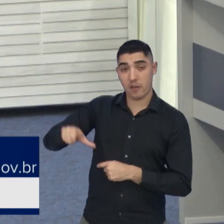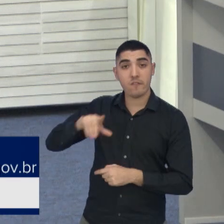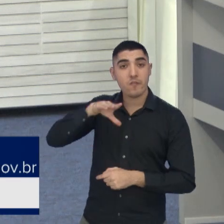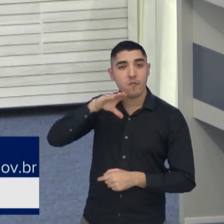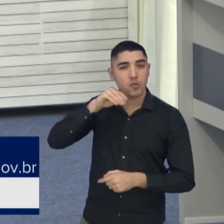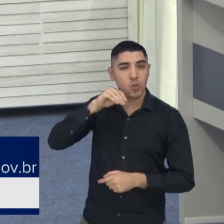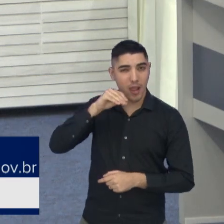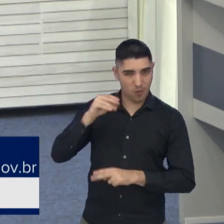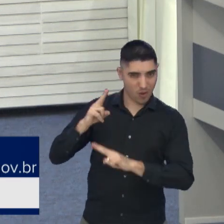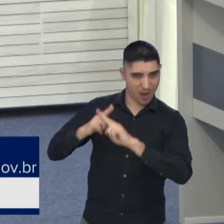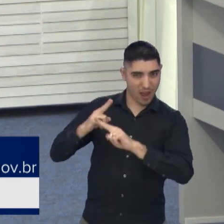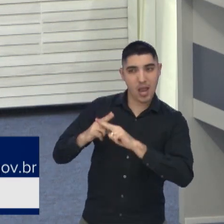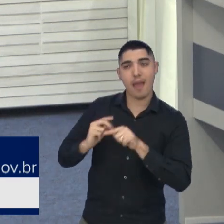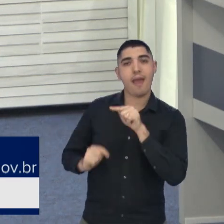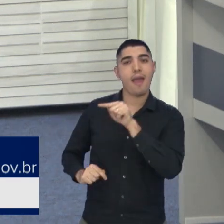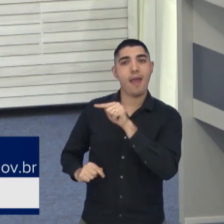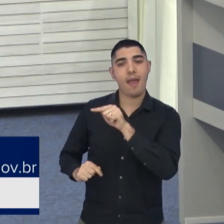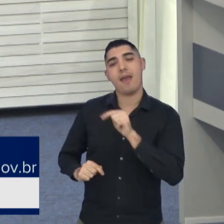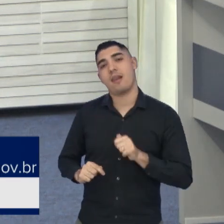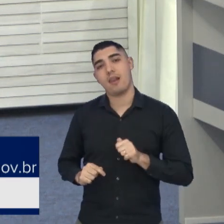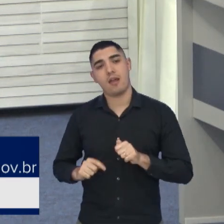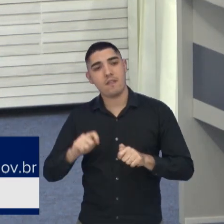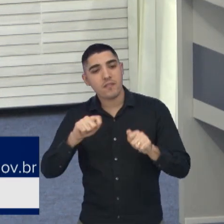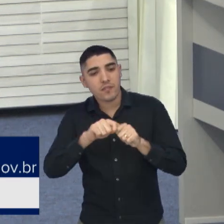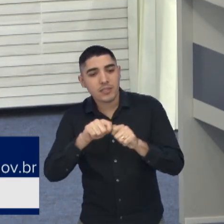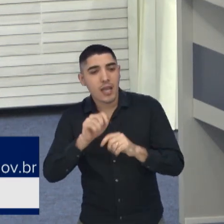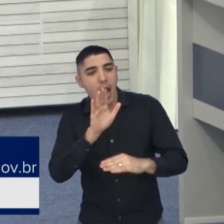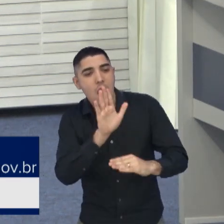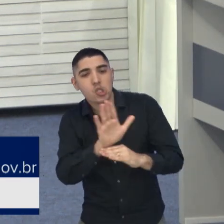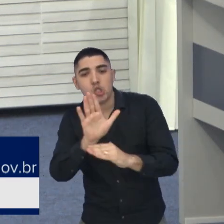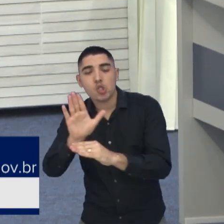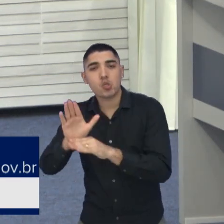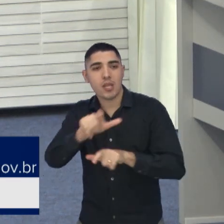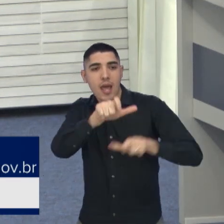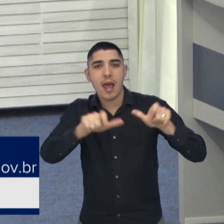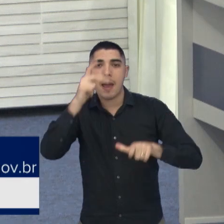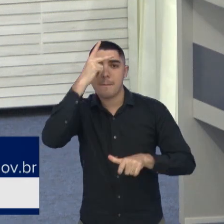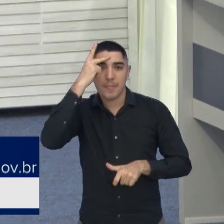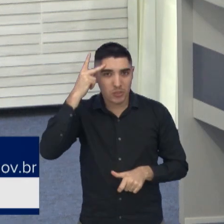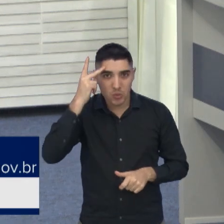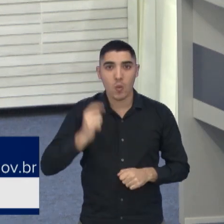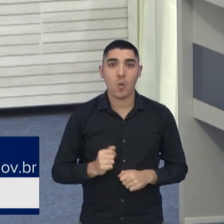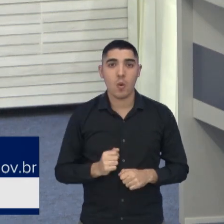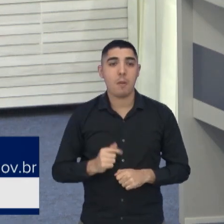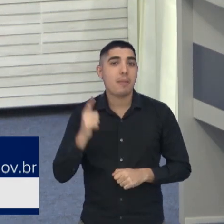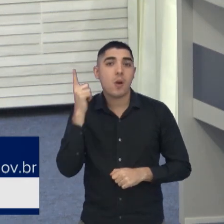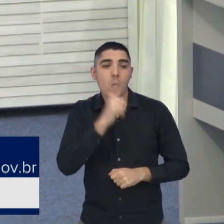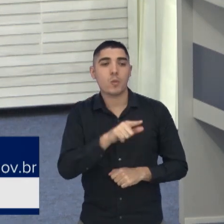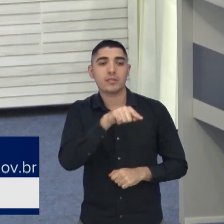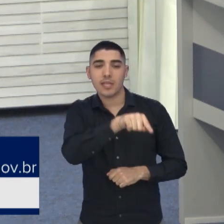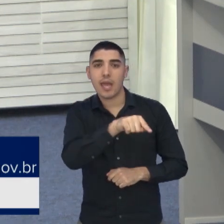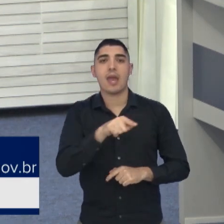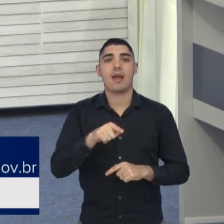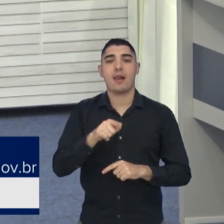Caixa ajude este usuário da Caixa a ter acesso